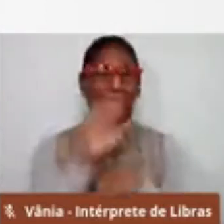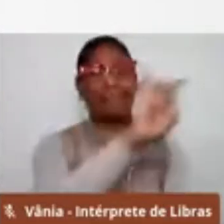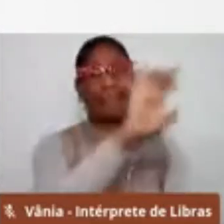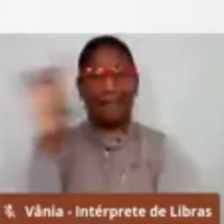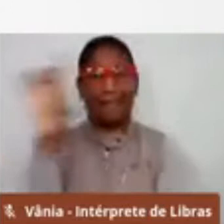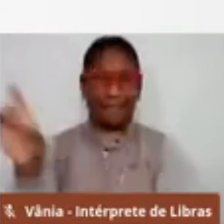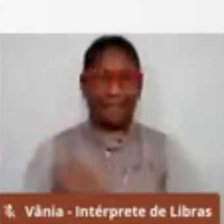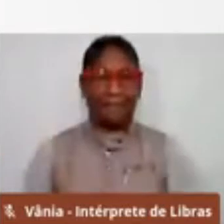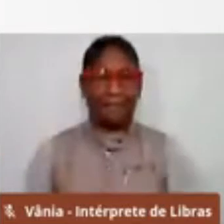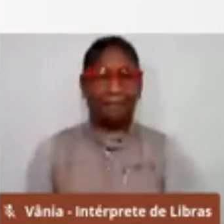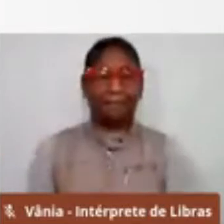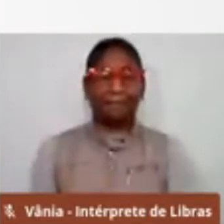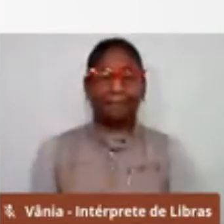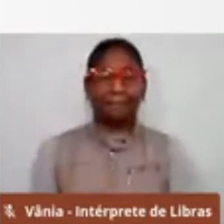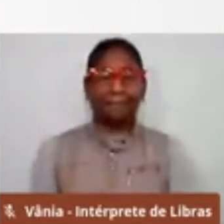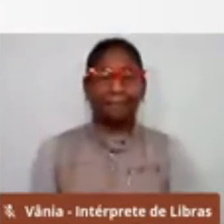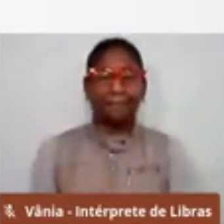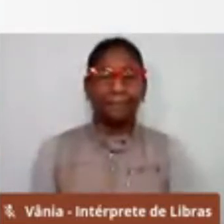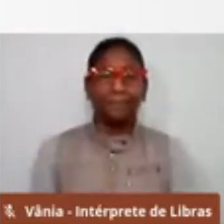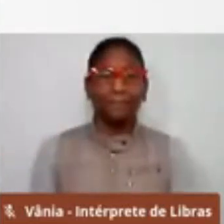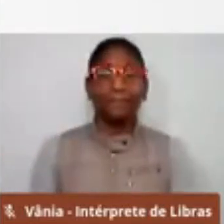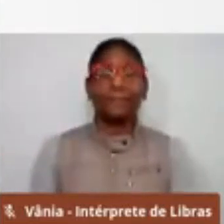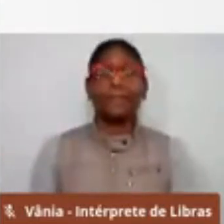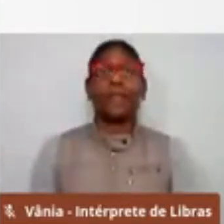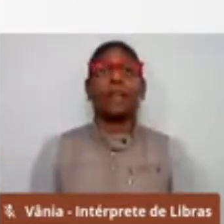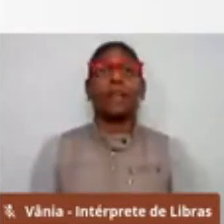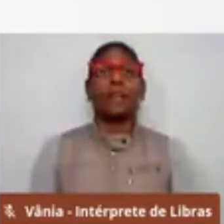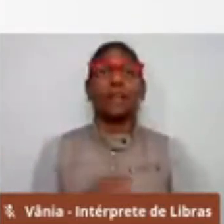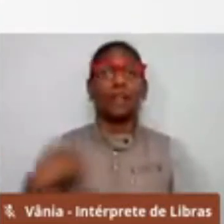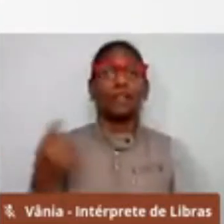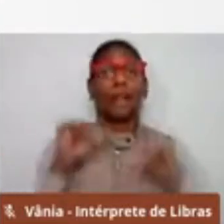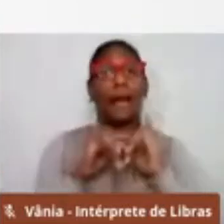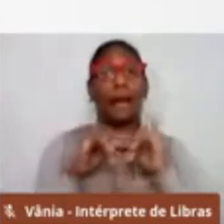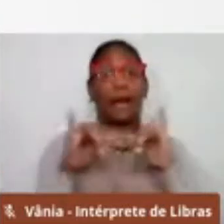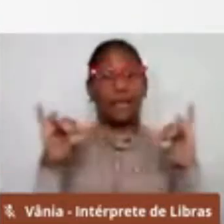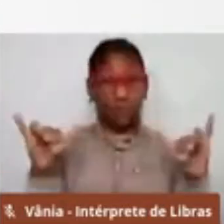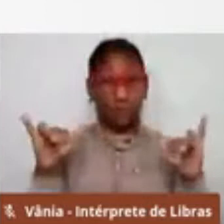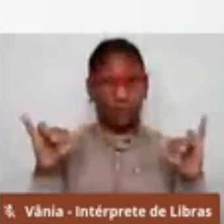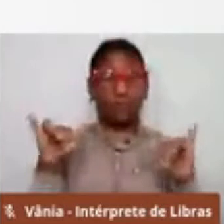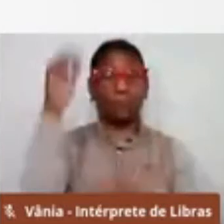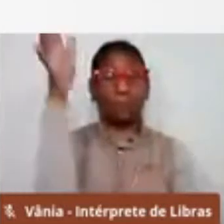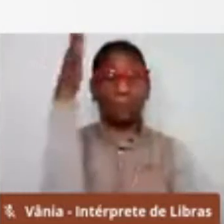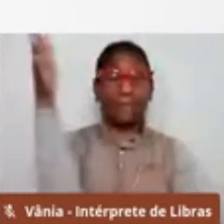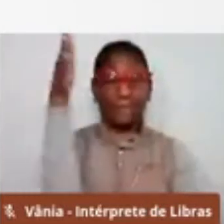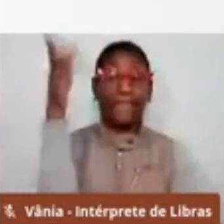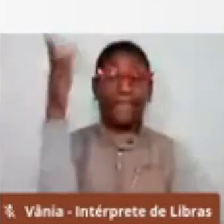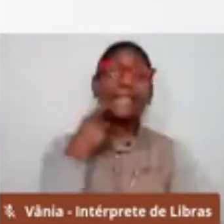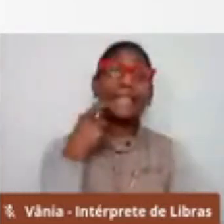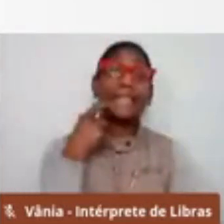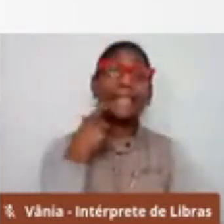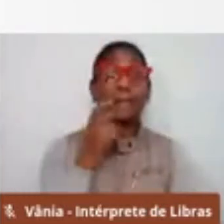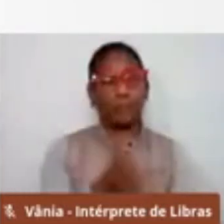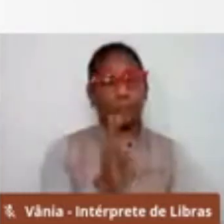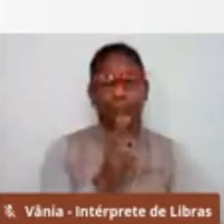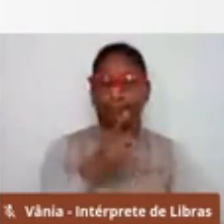vocês. Nós tínhamos o anúncio preliminar das bandeiras na sexta-feira, como sempre